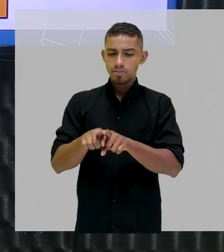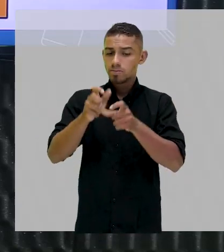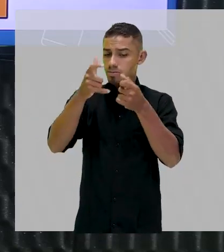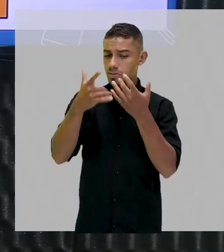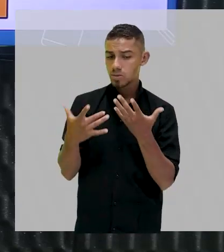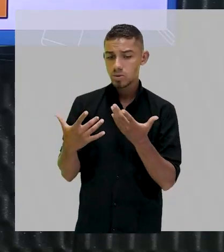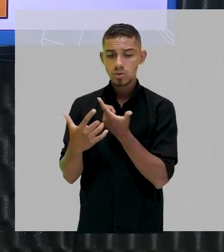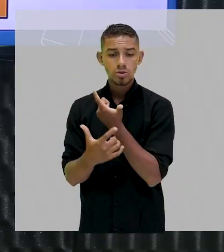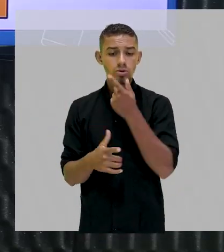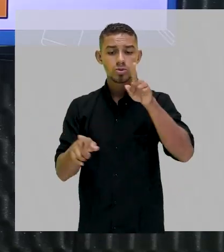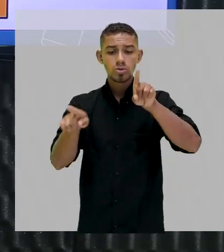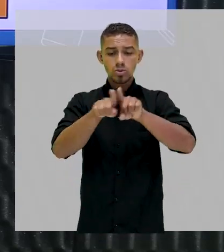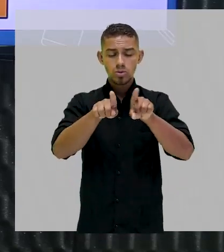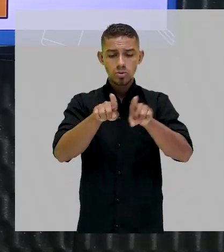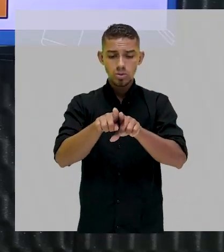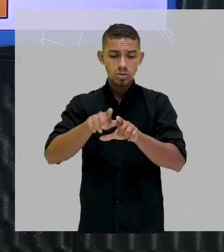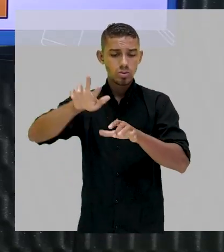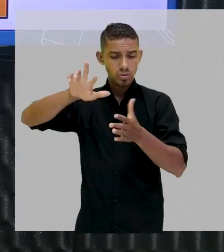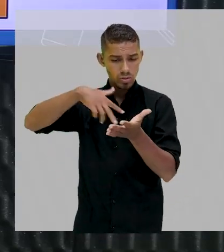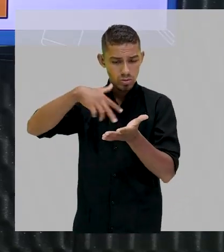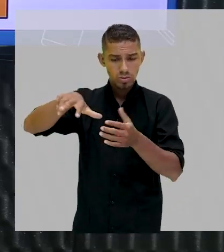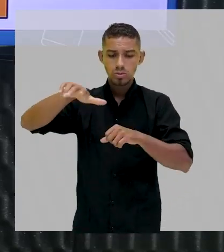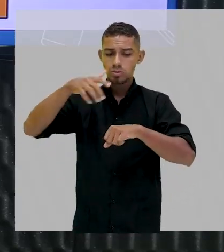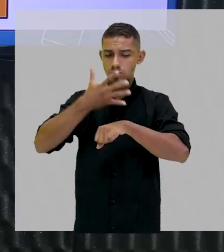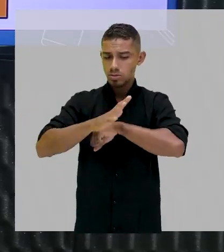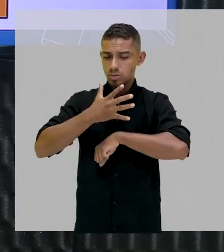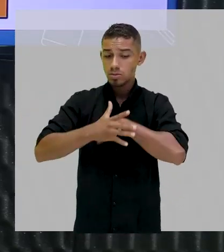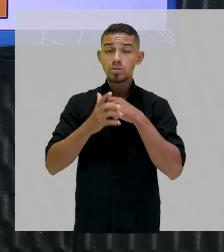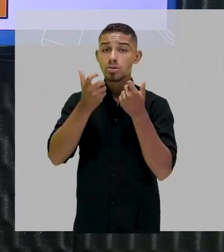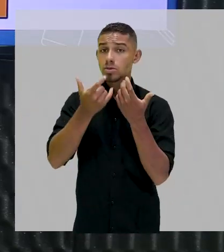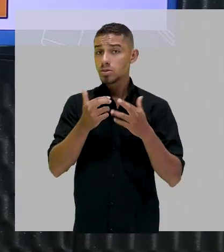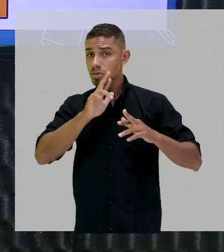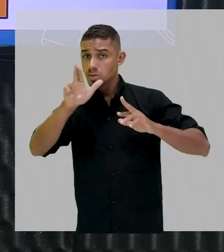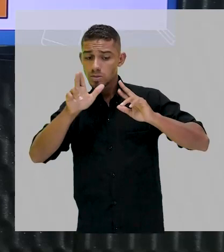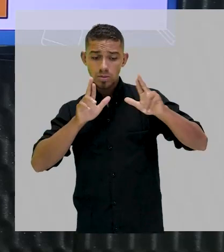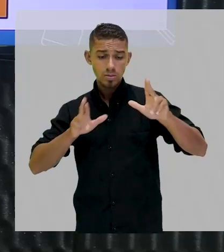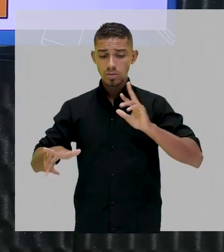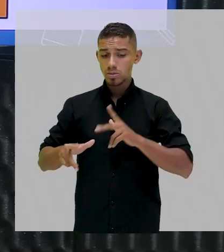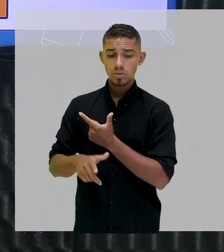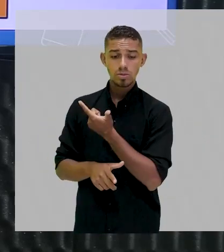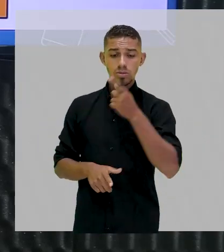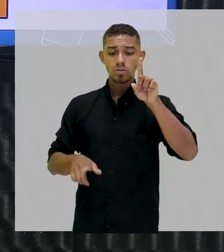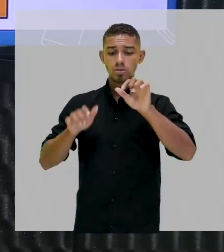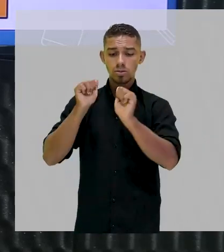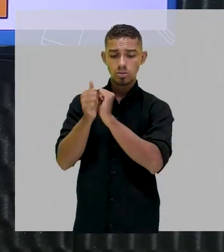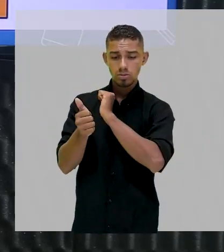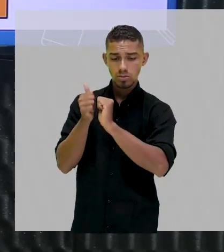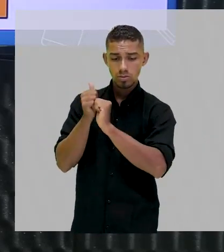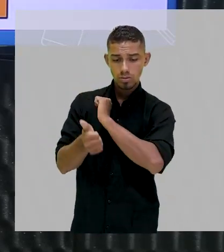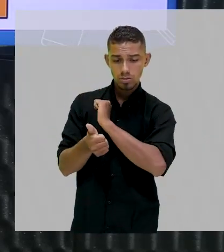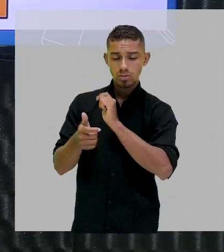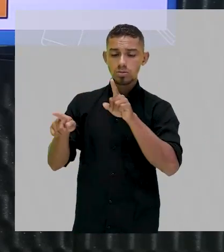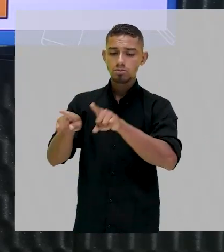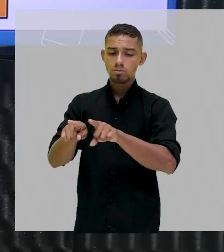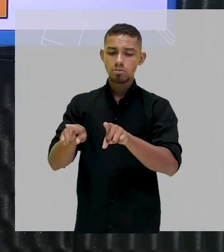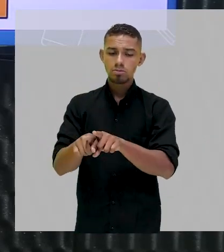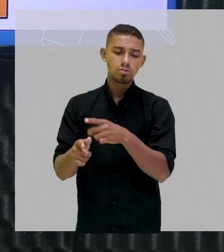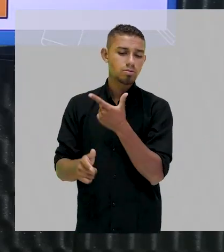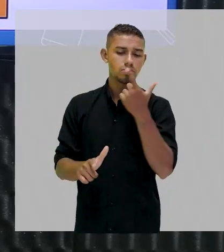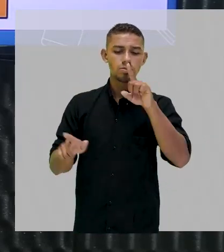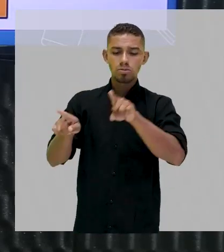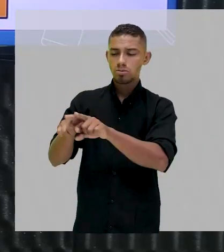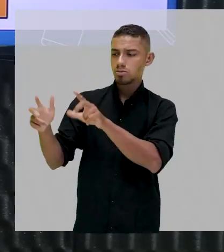essas práticas corporais alternativas é que, diferentemente dos esportes, diferentemente